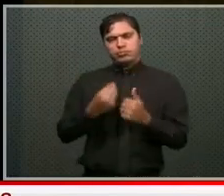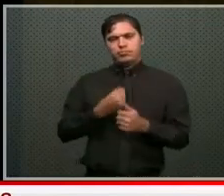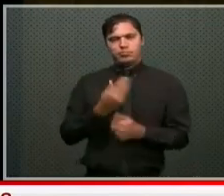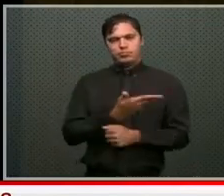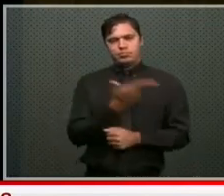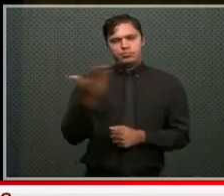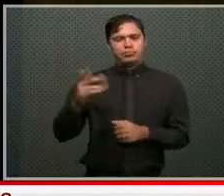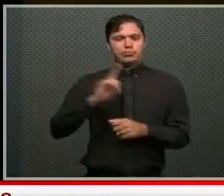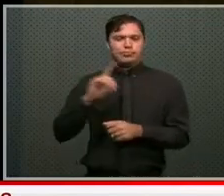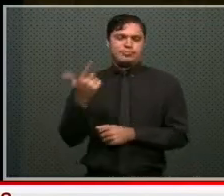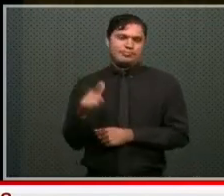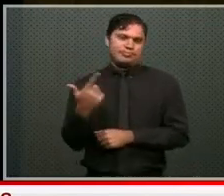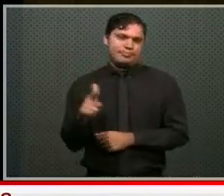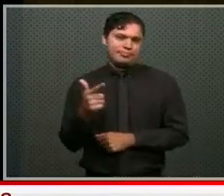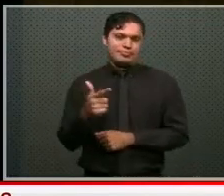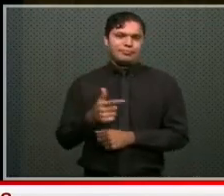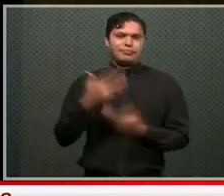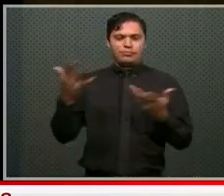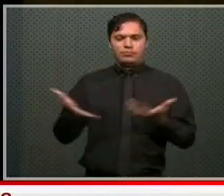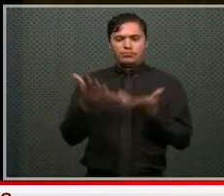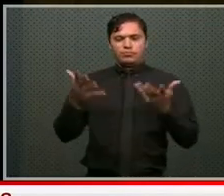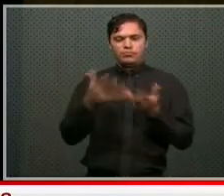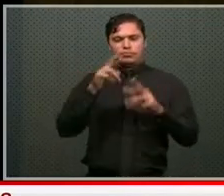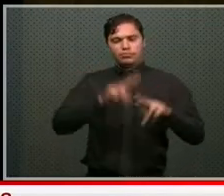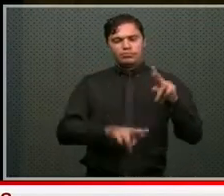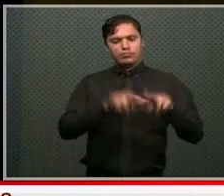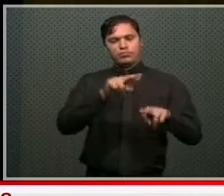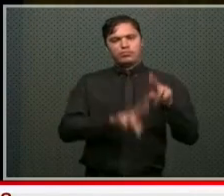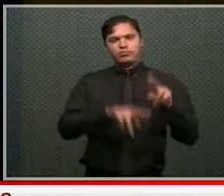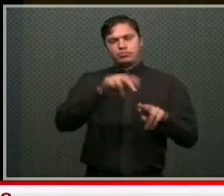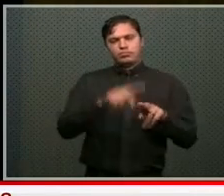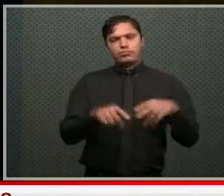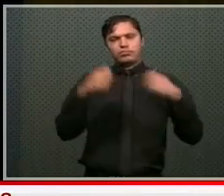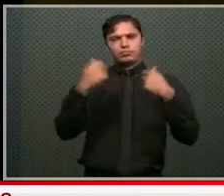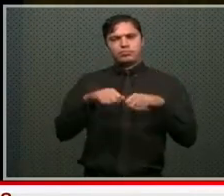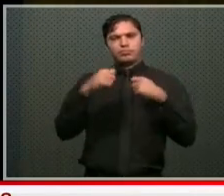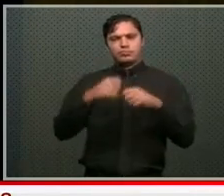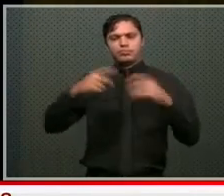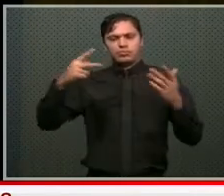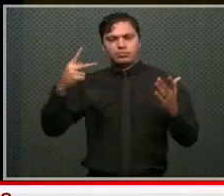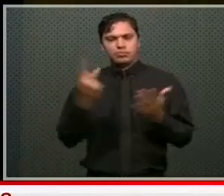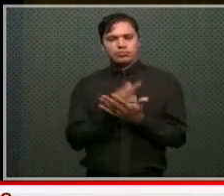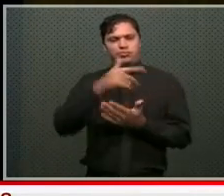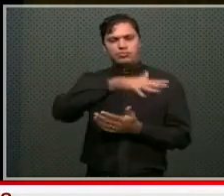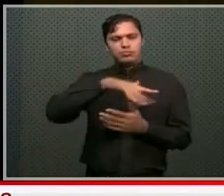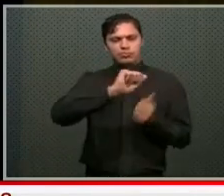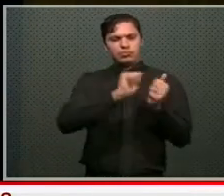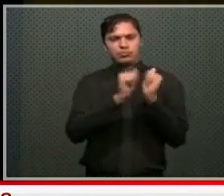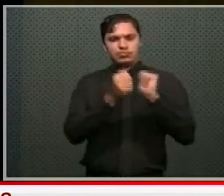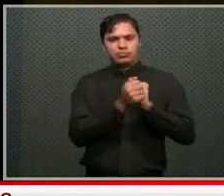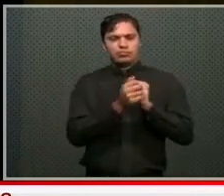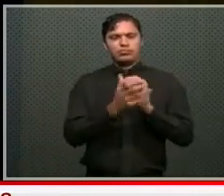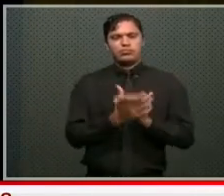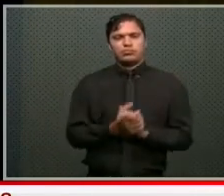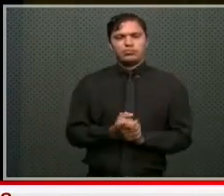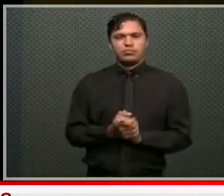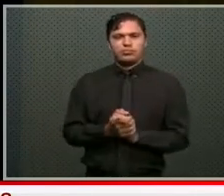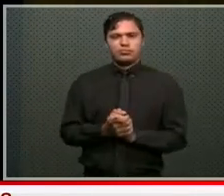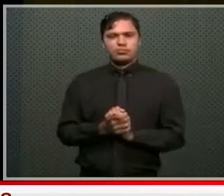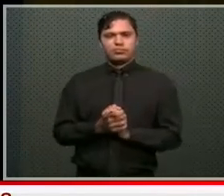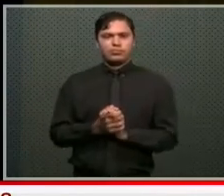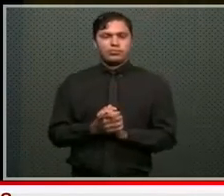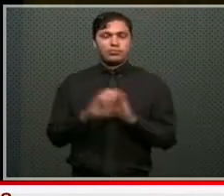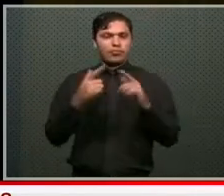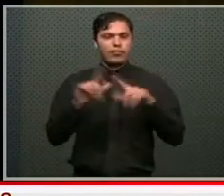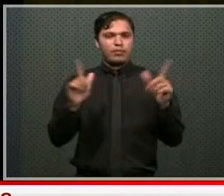tem de fomentar em nível de recurso as necessidades que surgem de adequações por toda a sorte